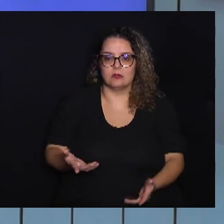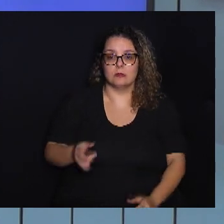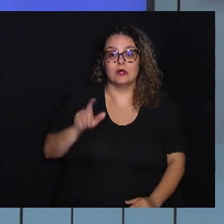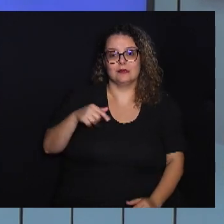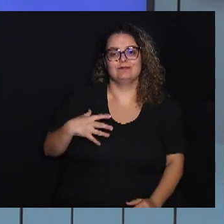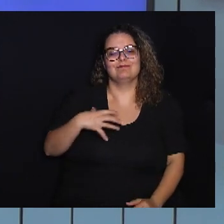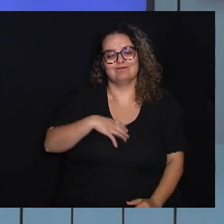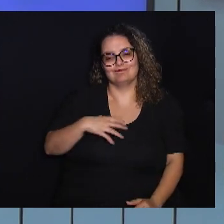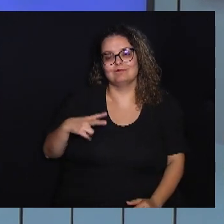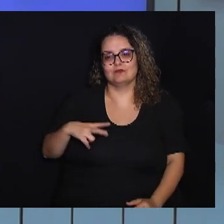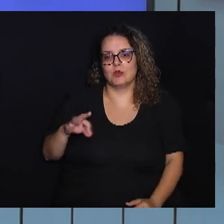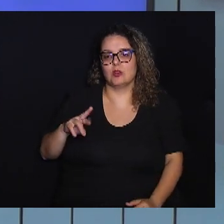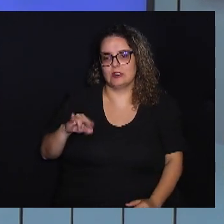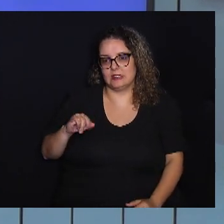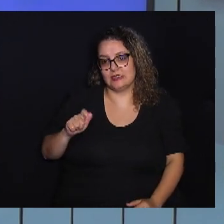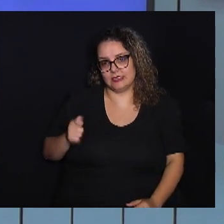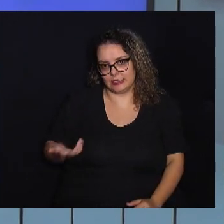Segundo